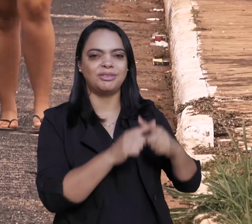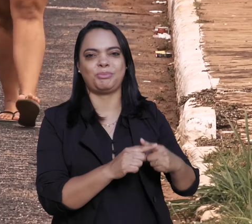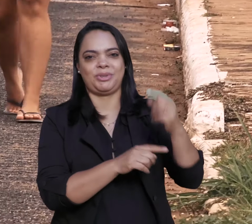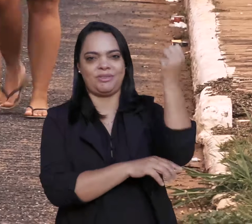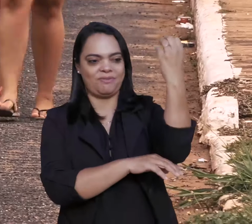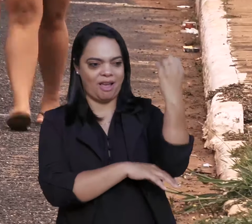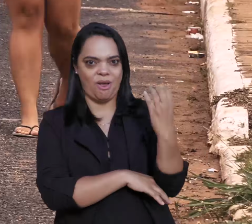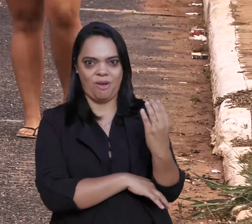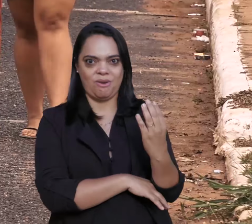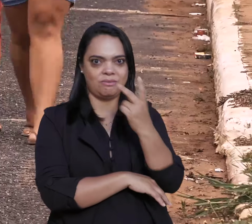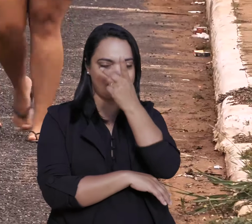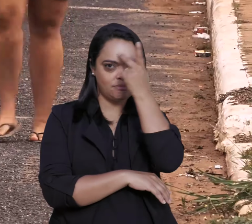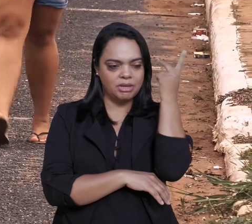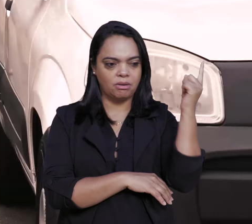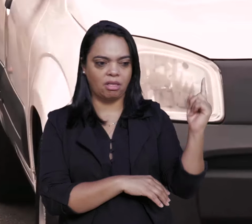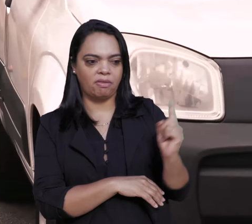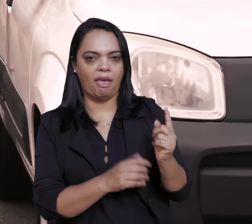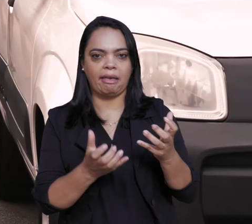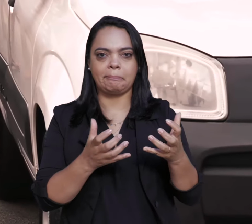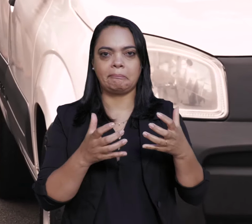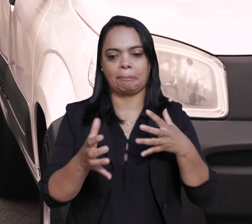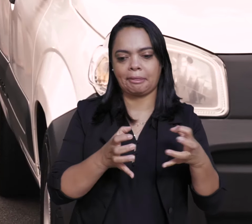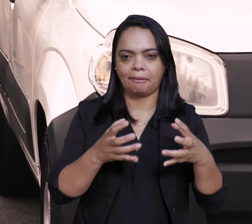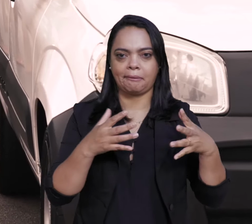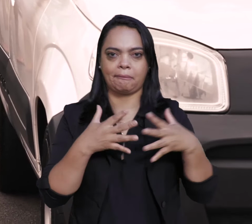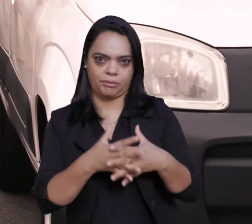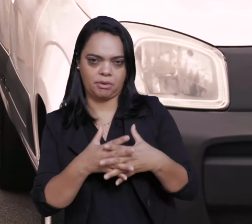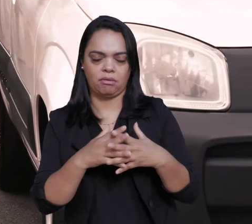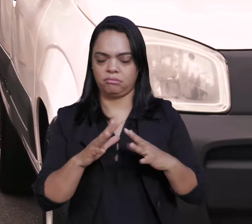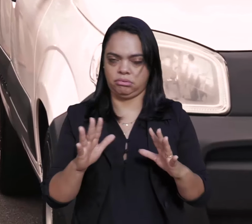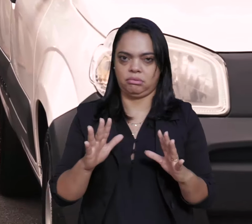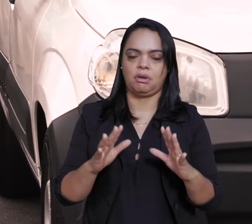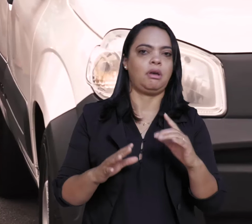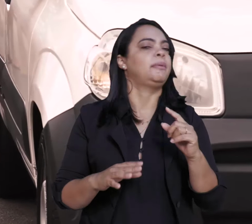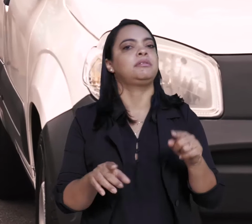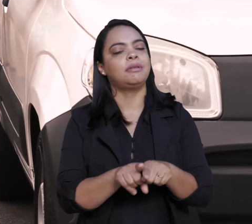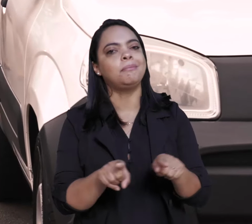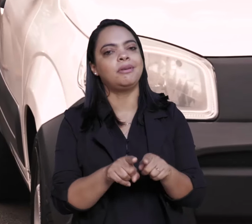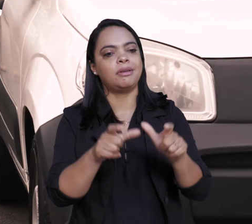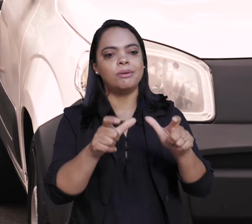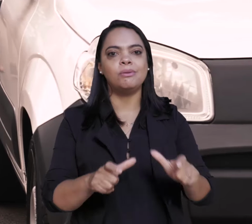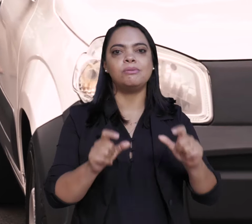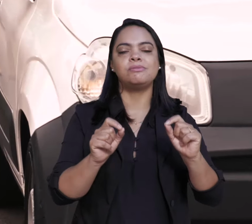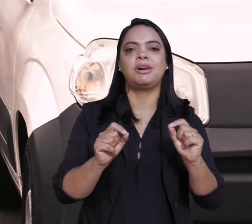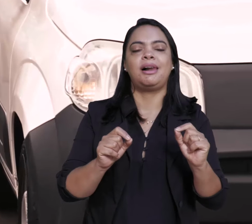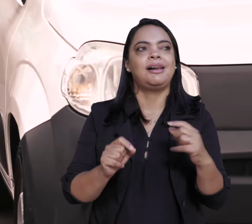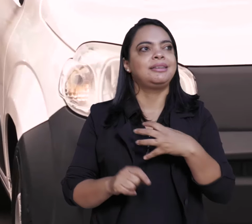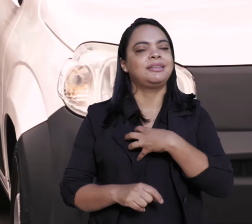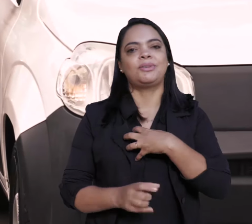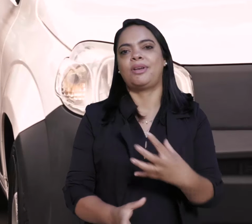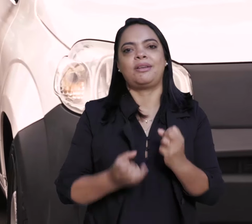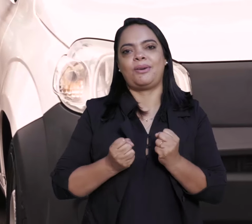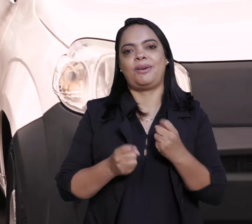sinal, né? De pessoas virem caçar confusão e tudo. Mas ao mesmo tempo é um lugar